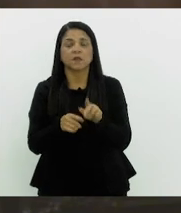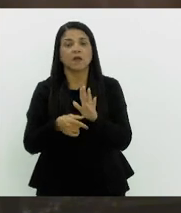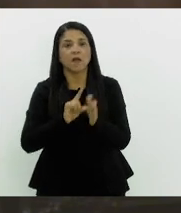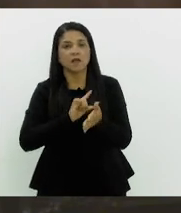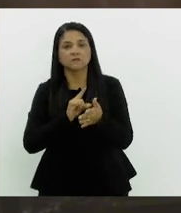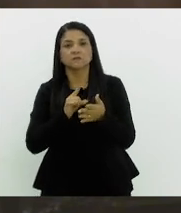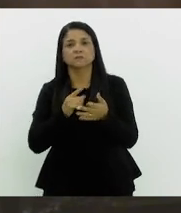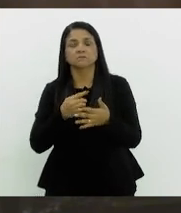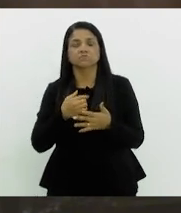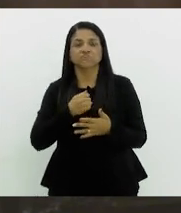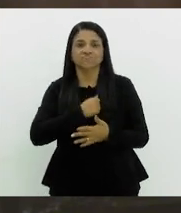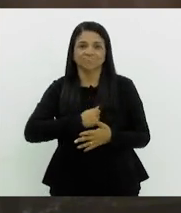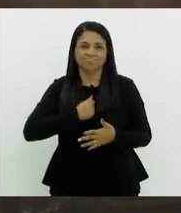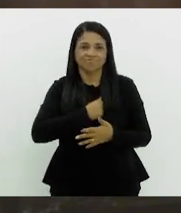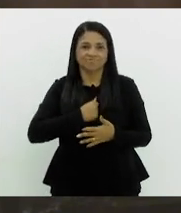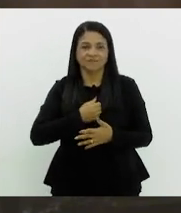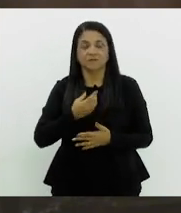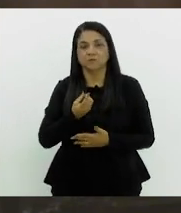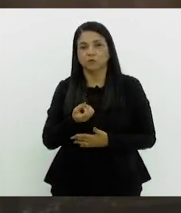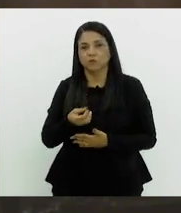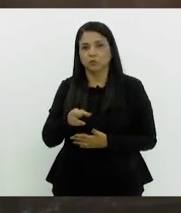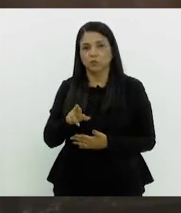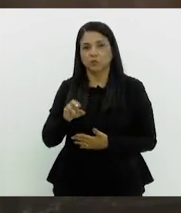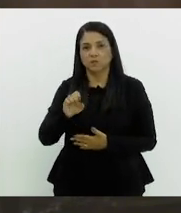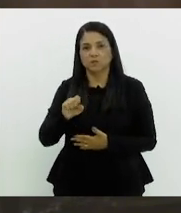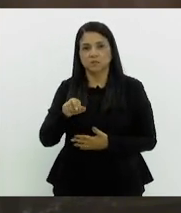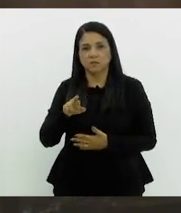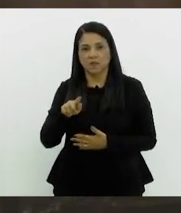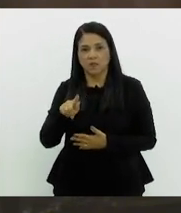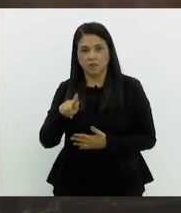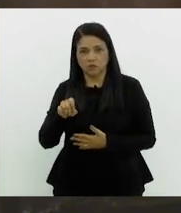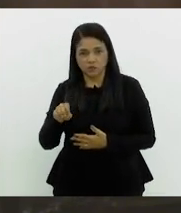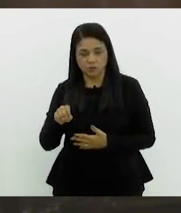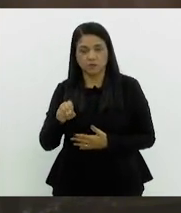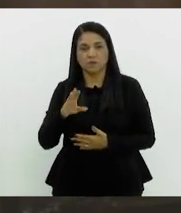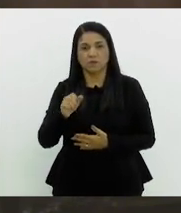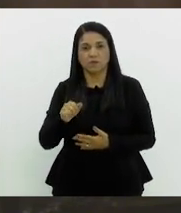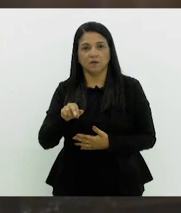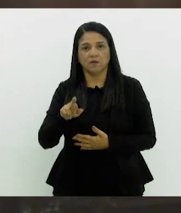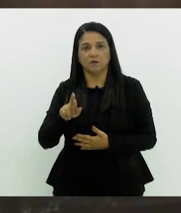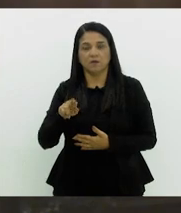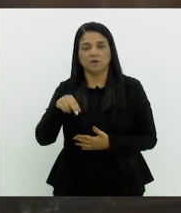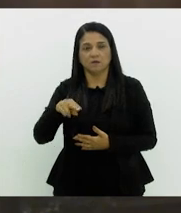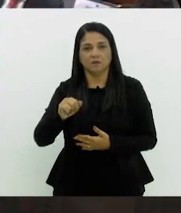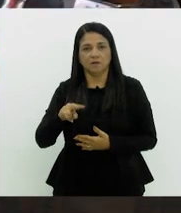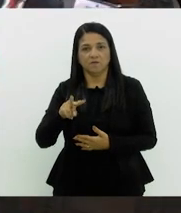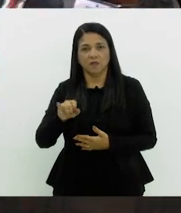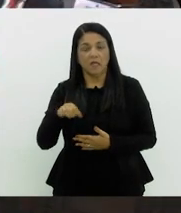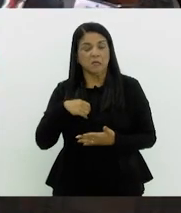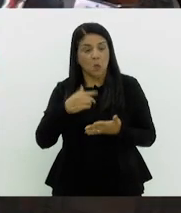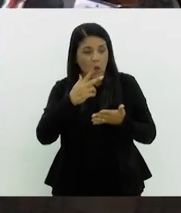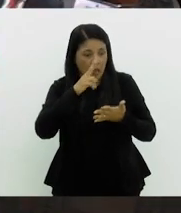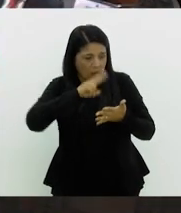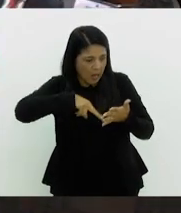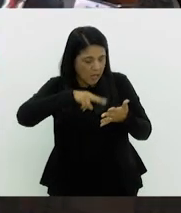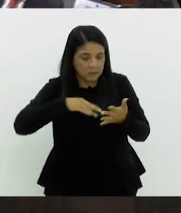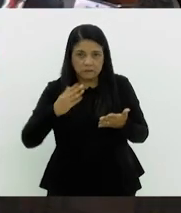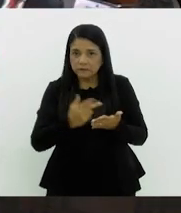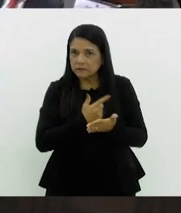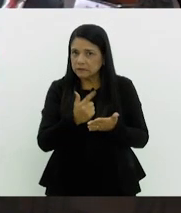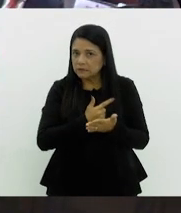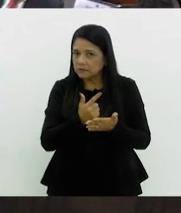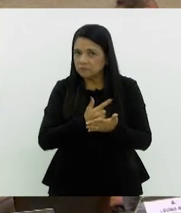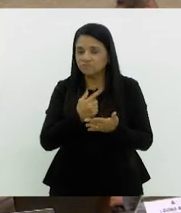saudar Dr. Sérgio Cavalieri Filho, sou leitor de todas as suas obras jurídicas e fico muito